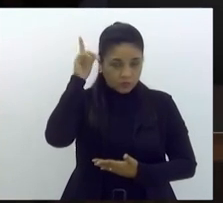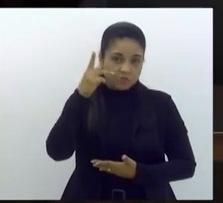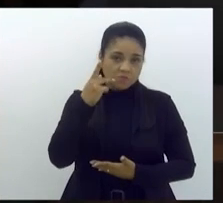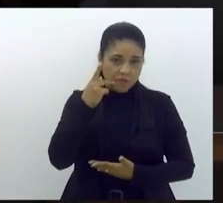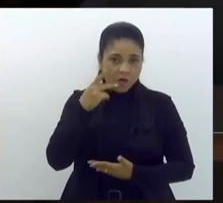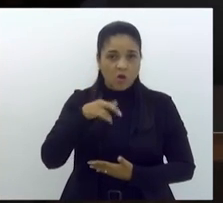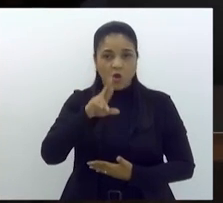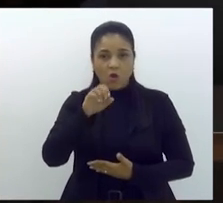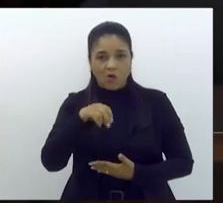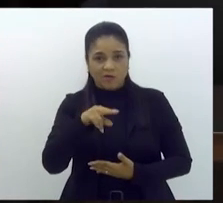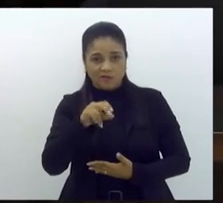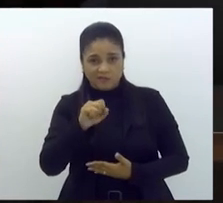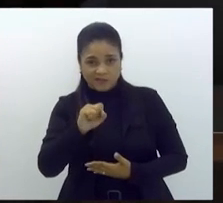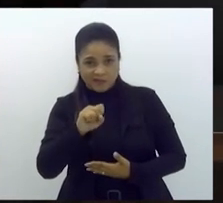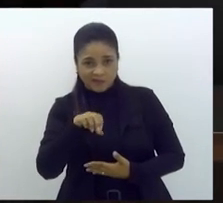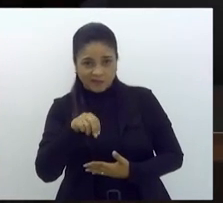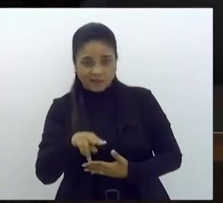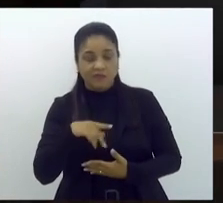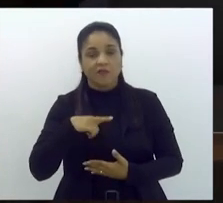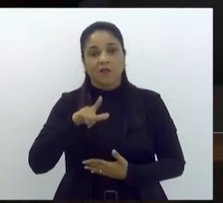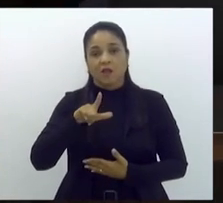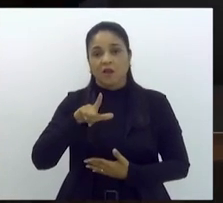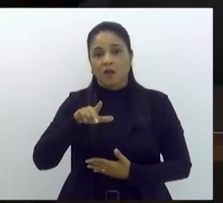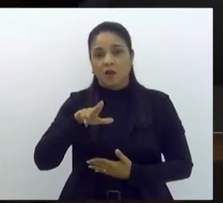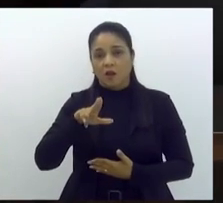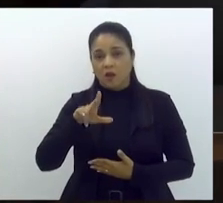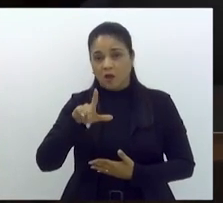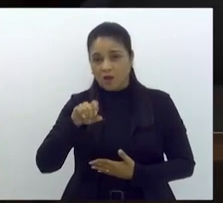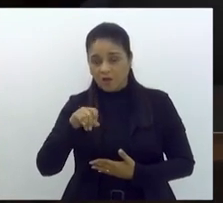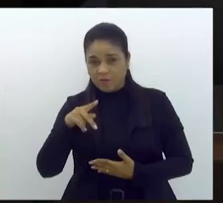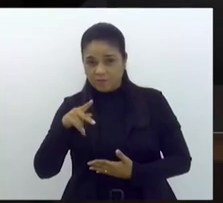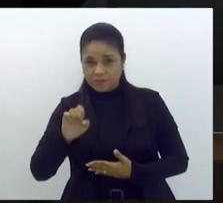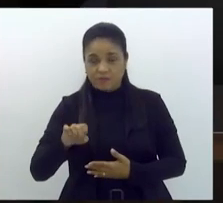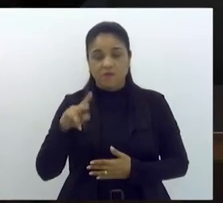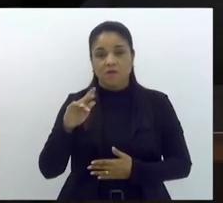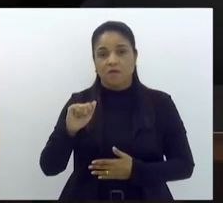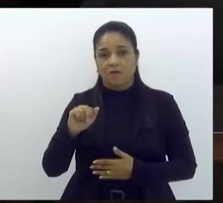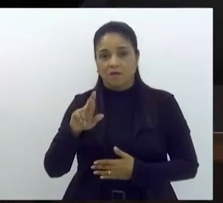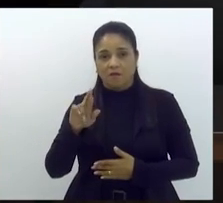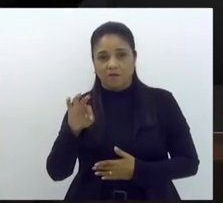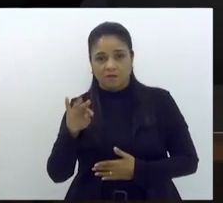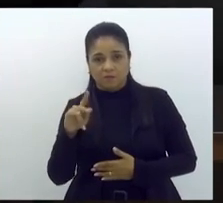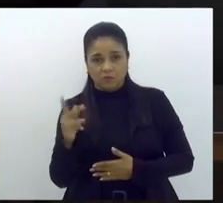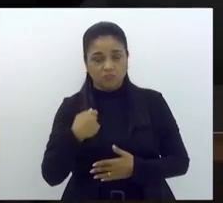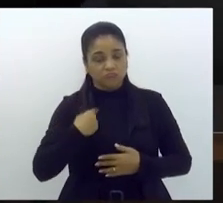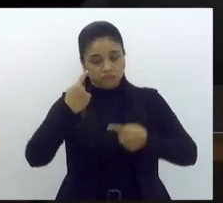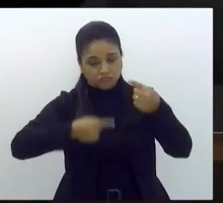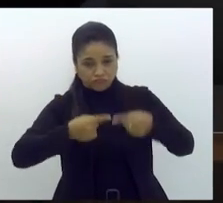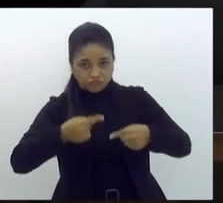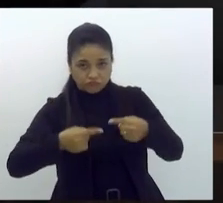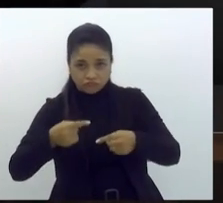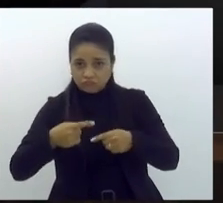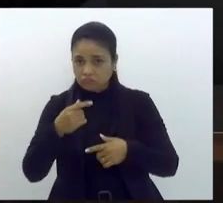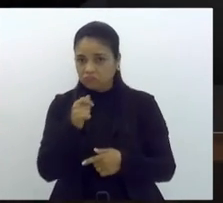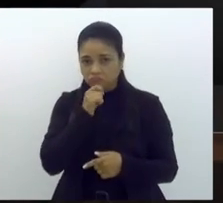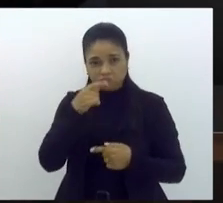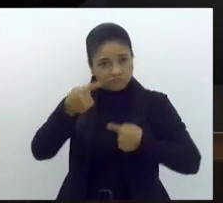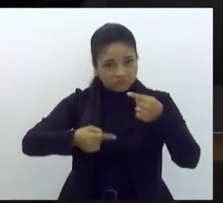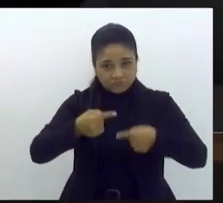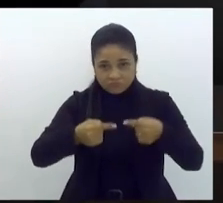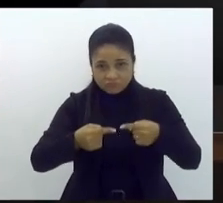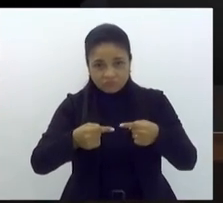Félix Alan Lopes e atum Monteiro em discussão no havendo quem querer discutir encerrada discussão